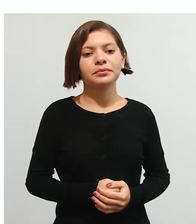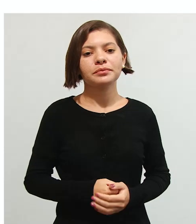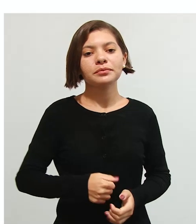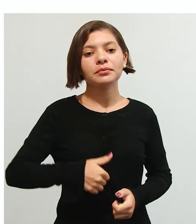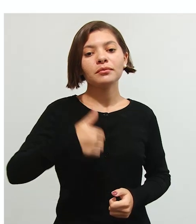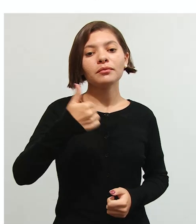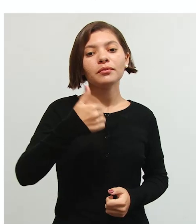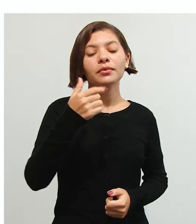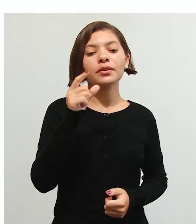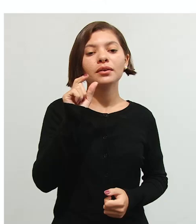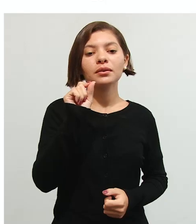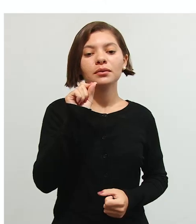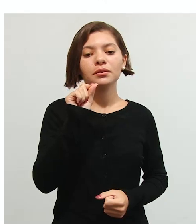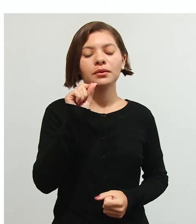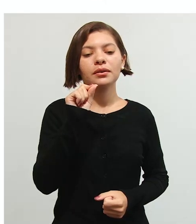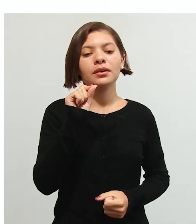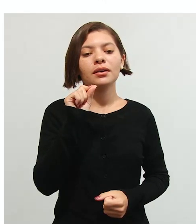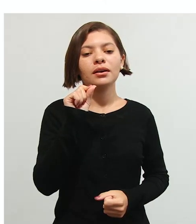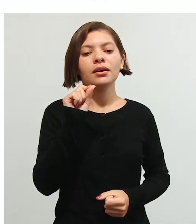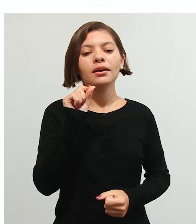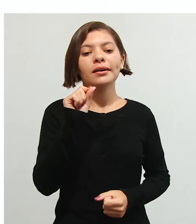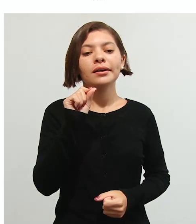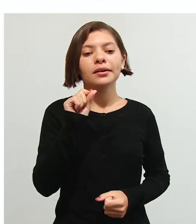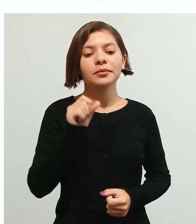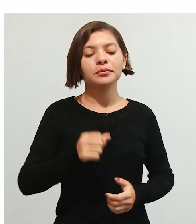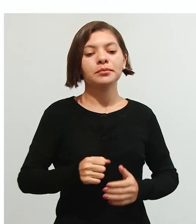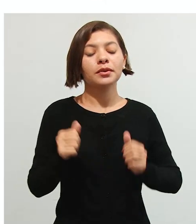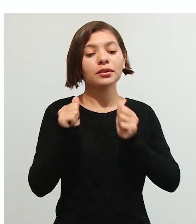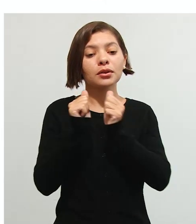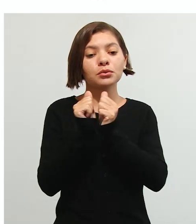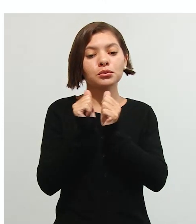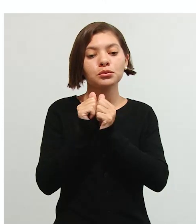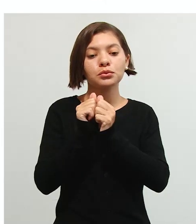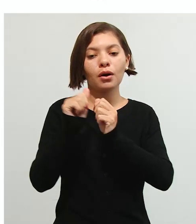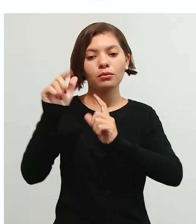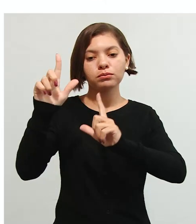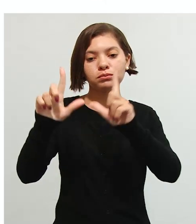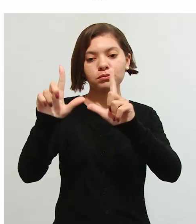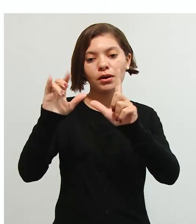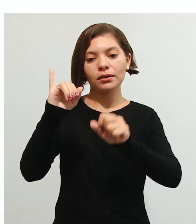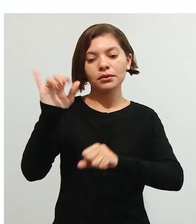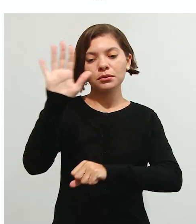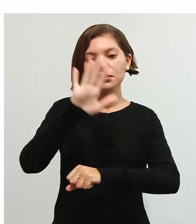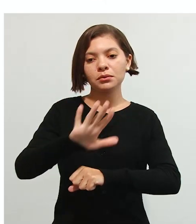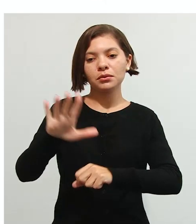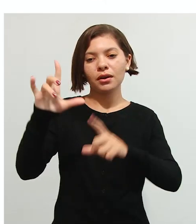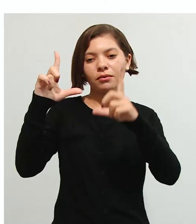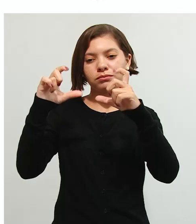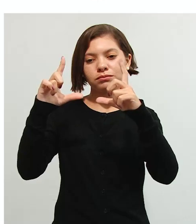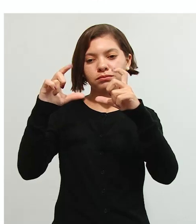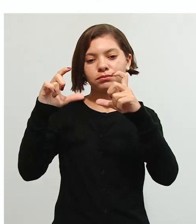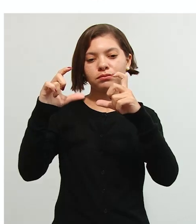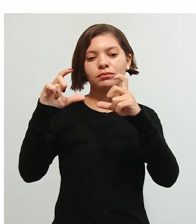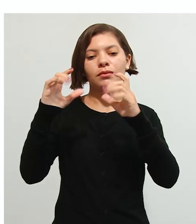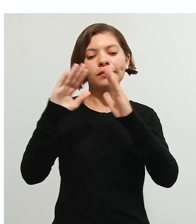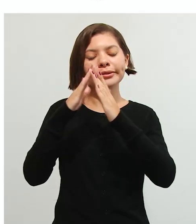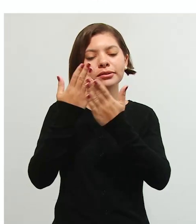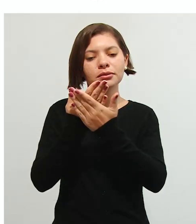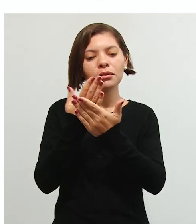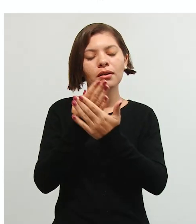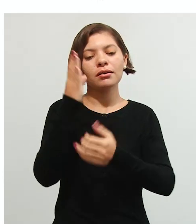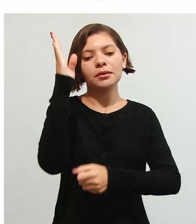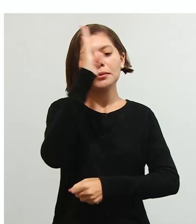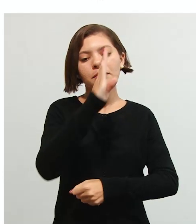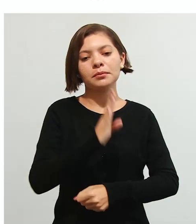Emílio. Esta inclusive, aqui é uma fotografia de uma das escolas brasileiras que utilizam essa abordagem